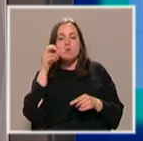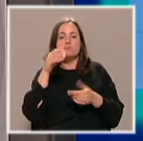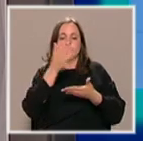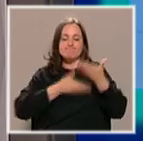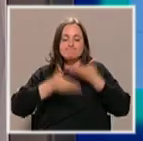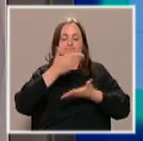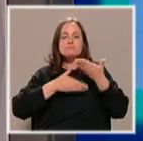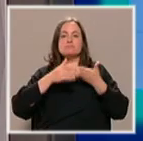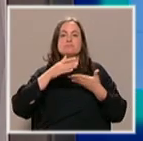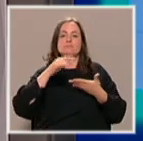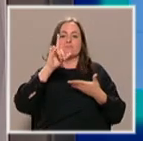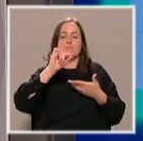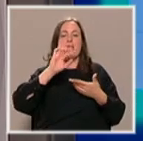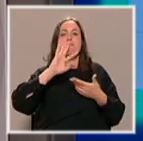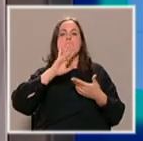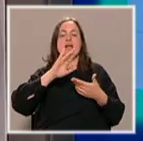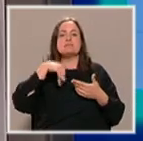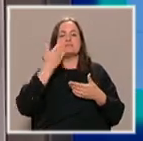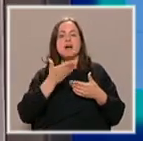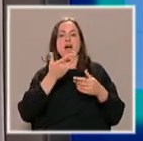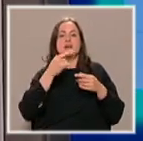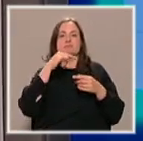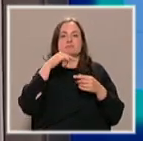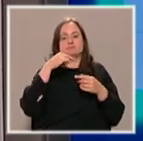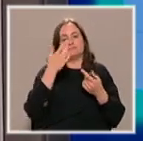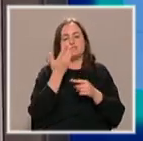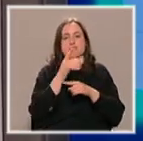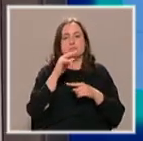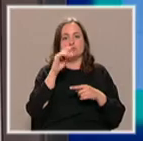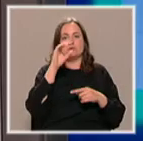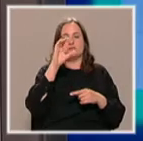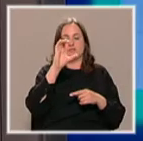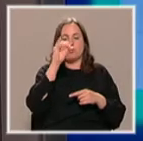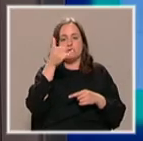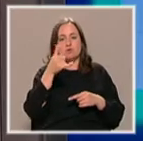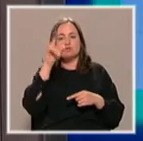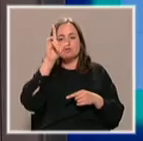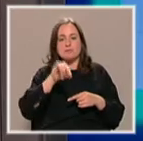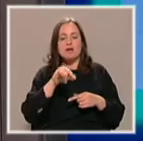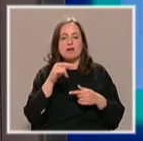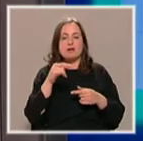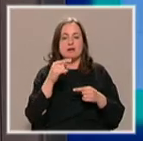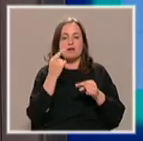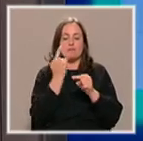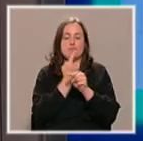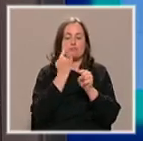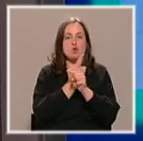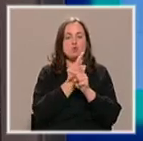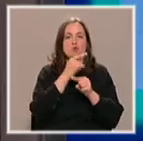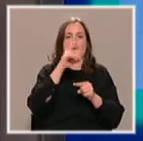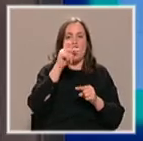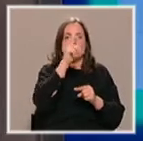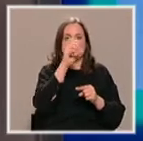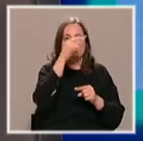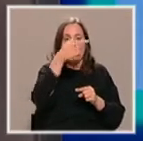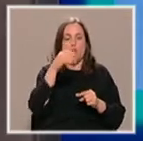devolve à mãe os seus produtos de excreção, tal como o dióxido de carbono e alguns produtos açotados.